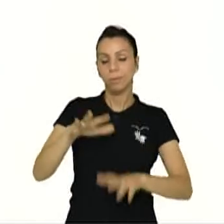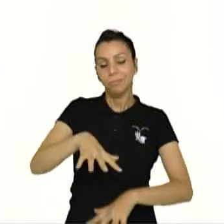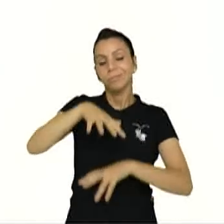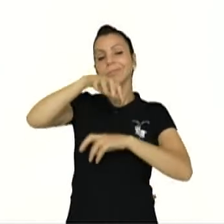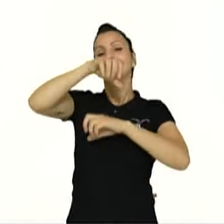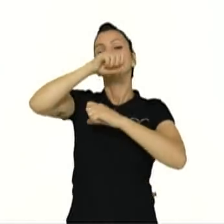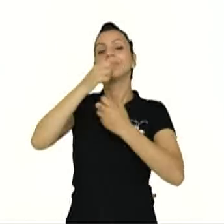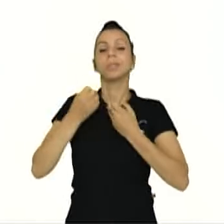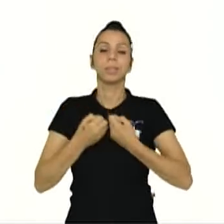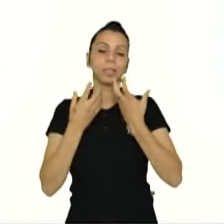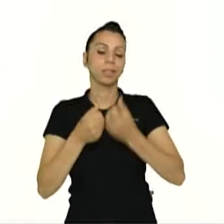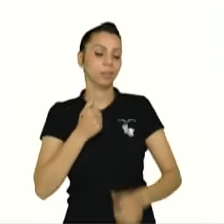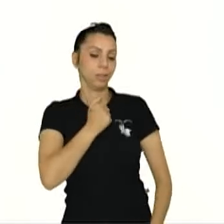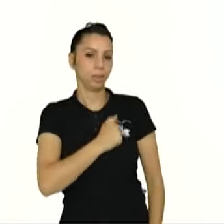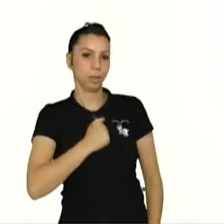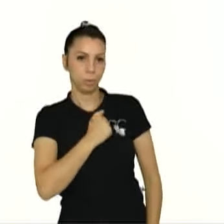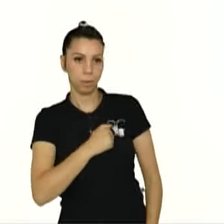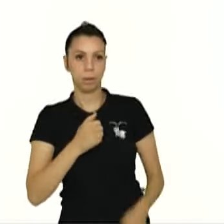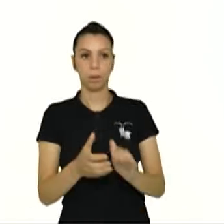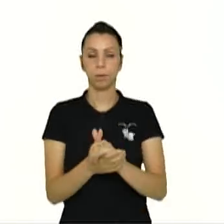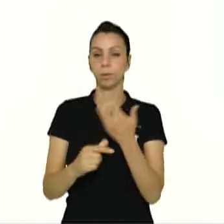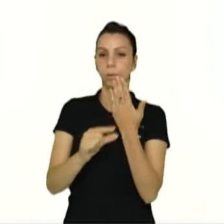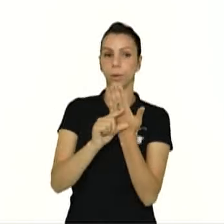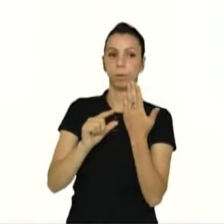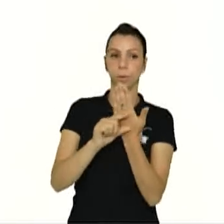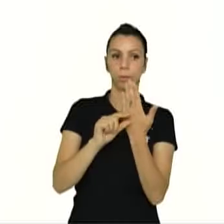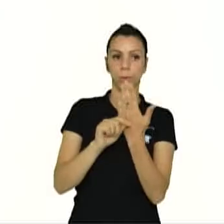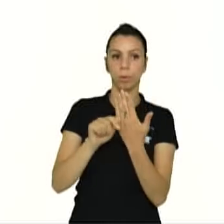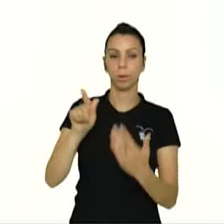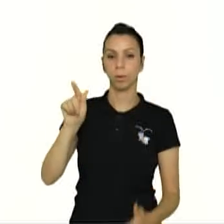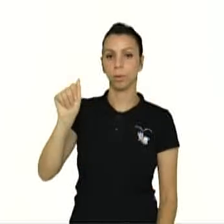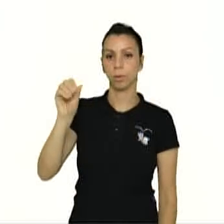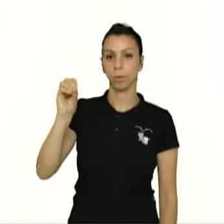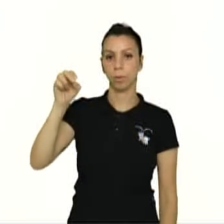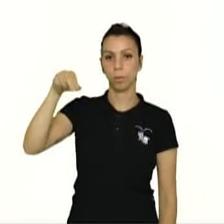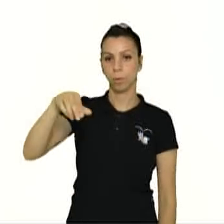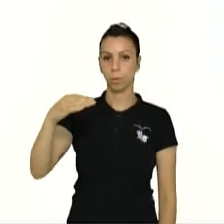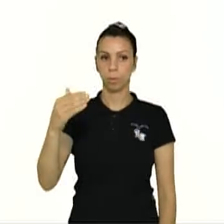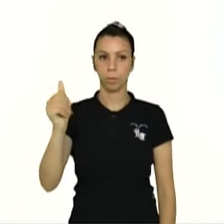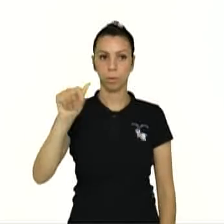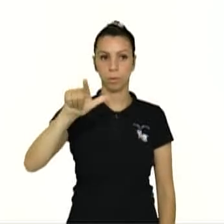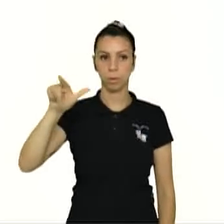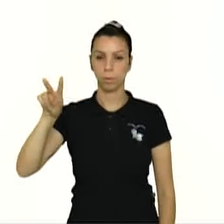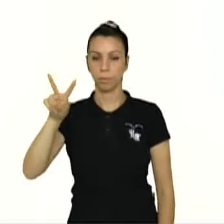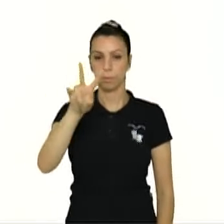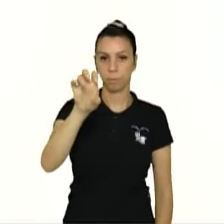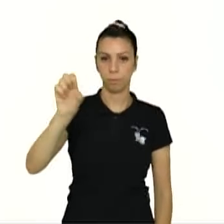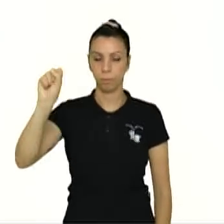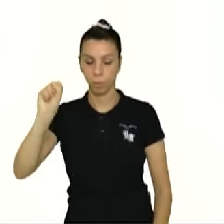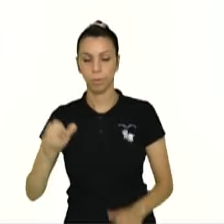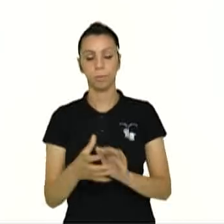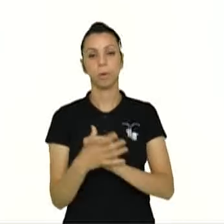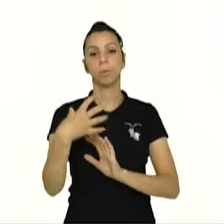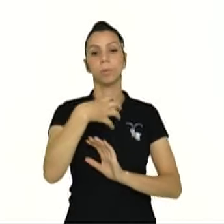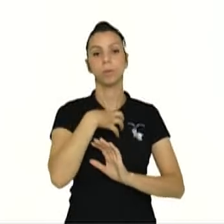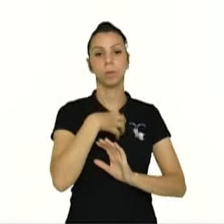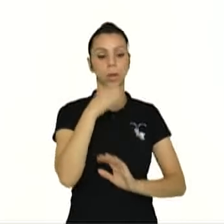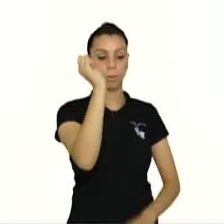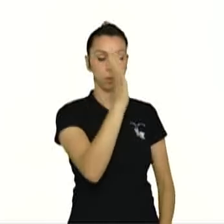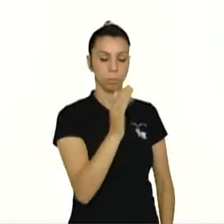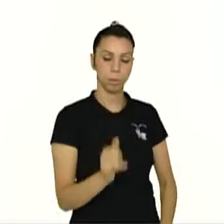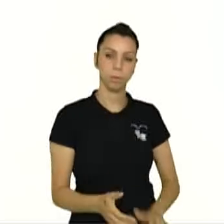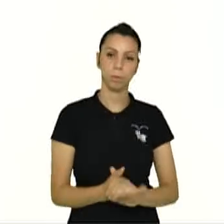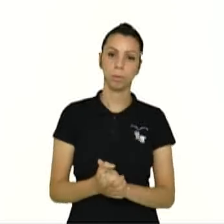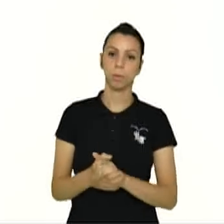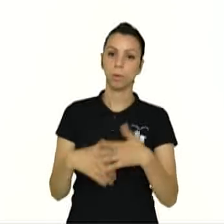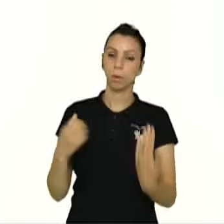Poéticos e Saudades, de Gonçalves de Magalhães, é considerado a obra que inaugurou esse estilo no Brasil. Então, o